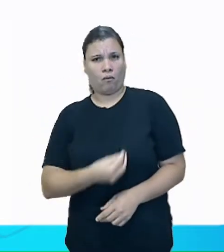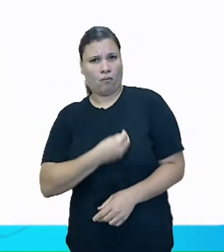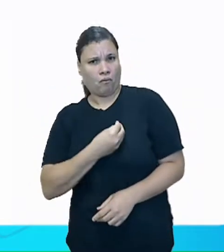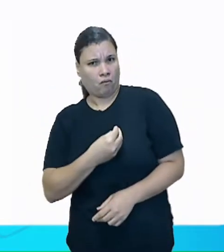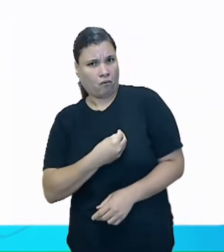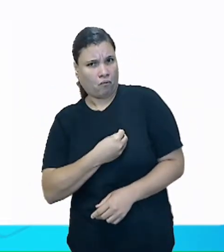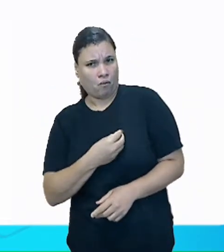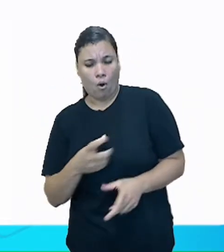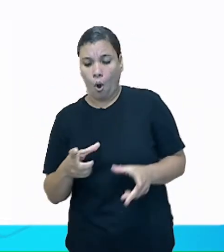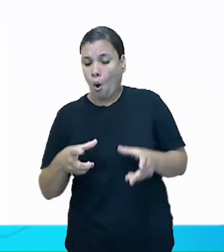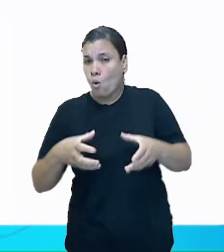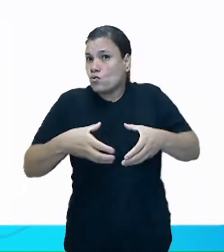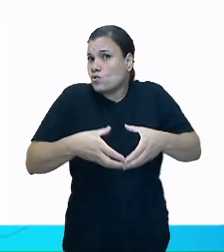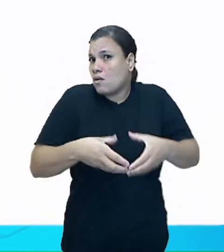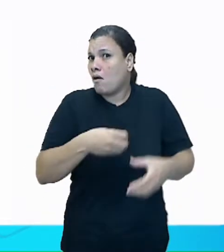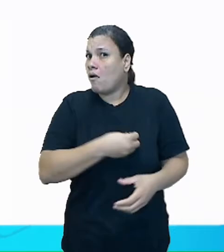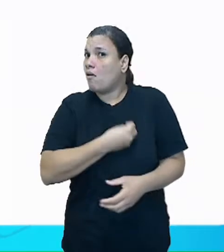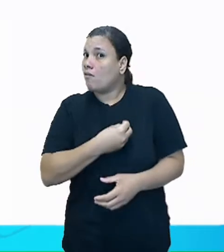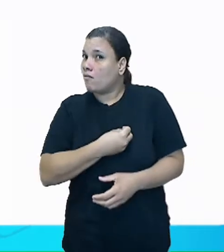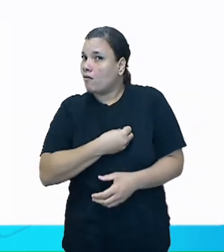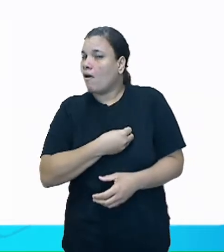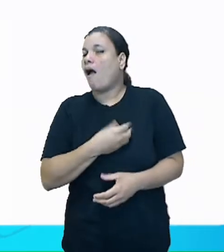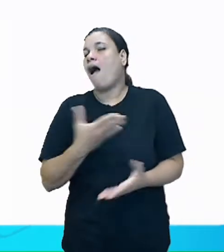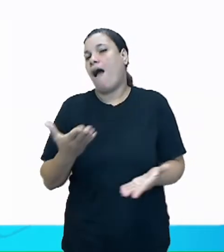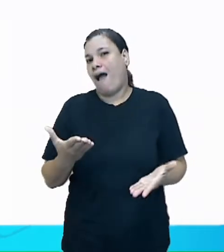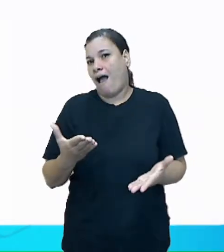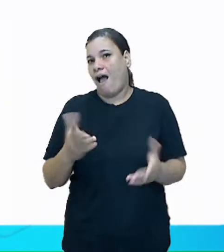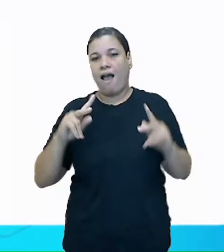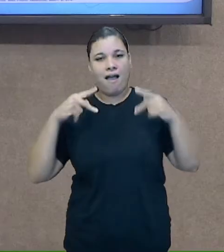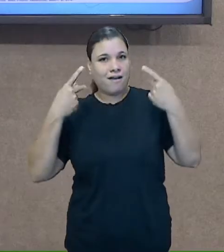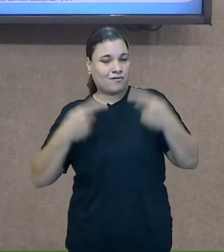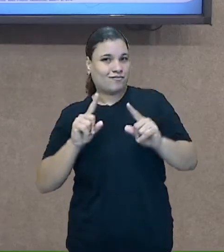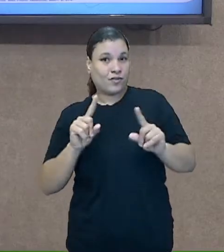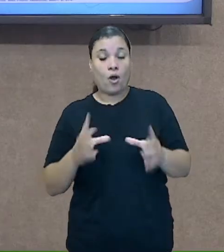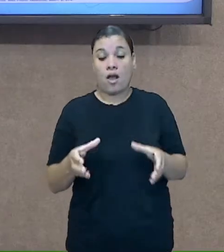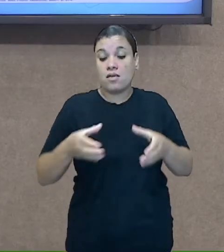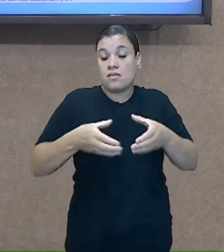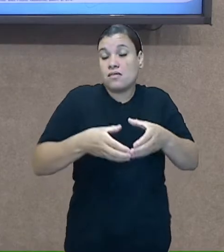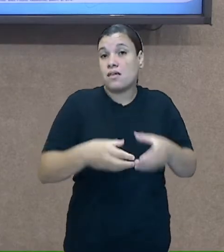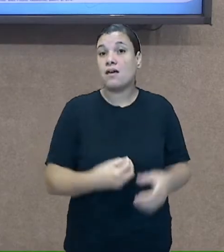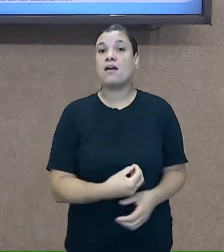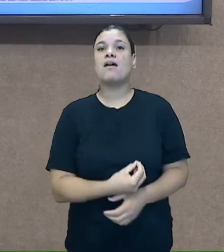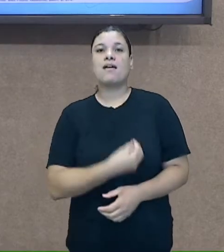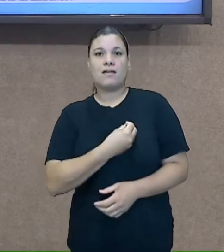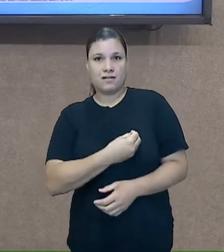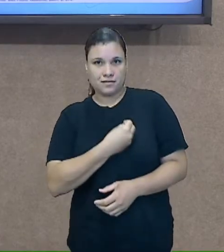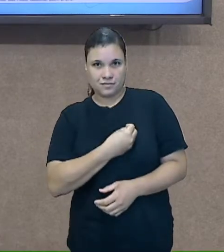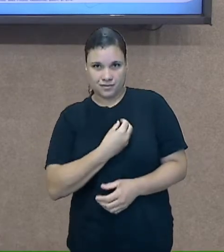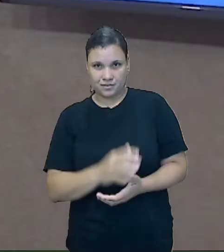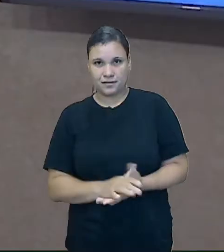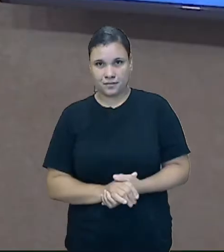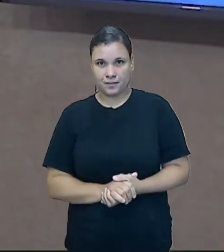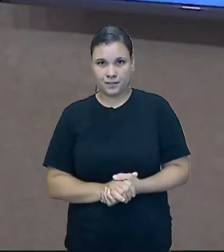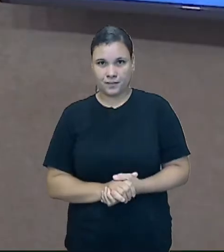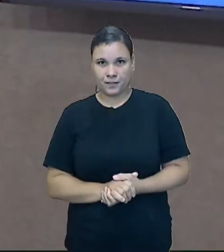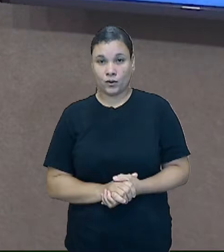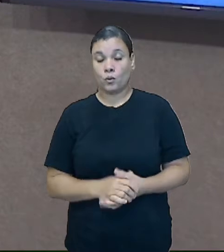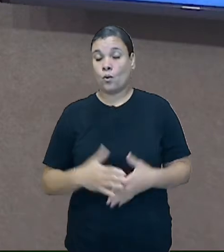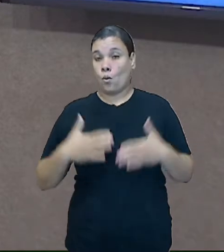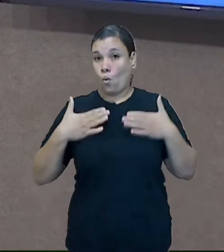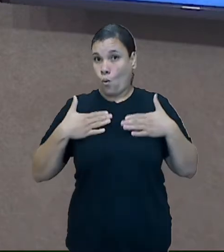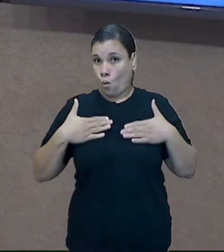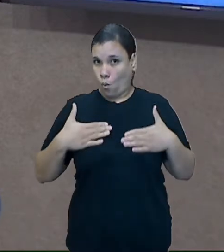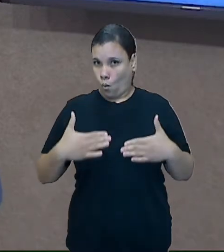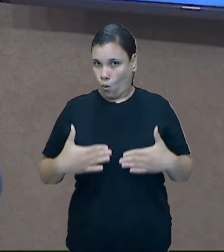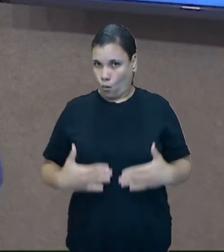são invertebrados, ou seja, eles não têm vértebras, eles não têm um esqueleto interno,